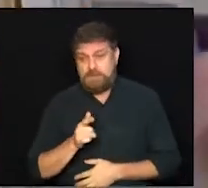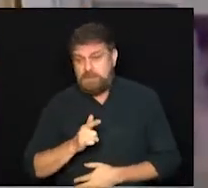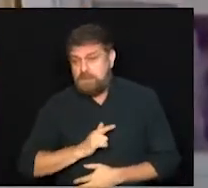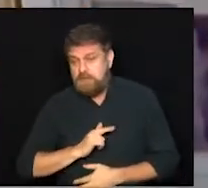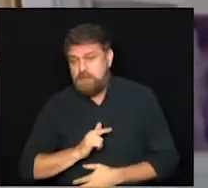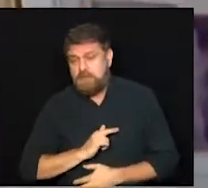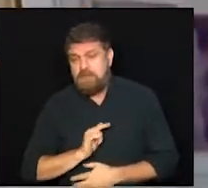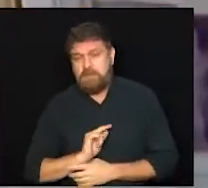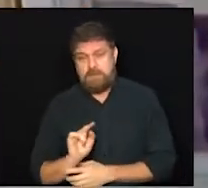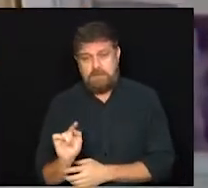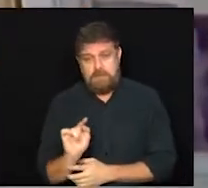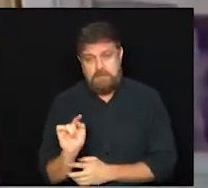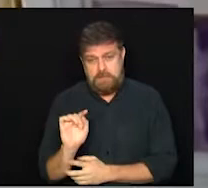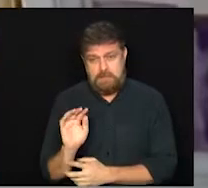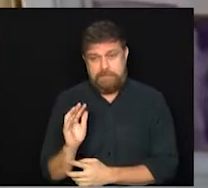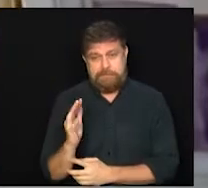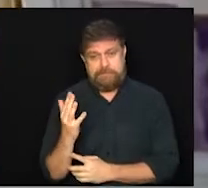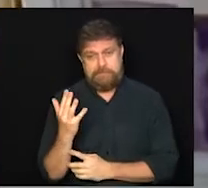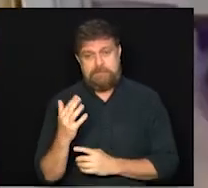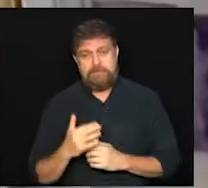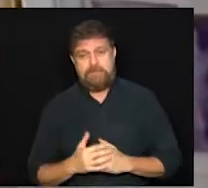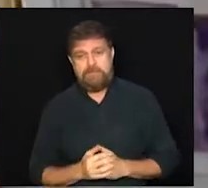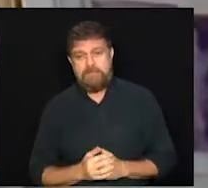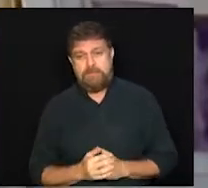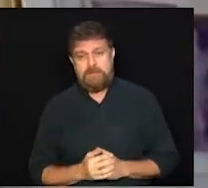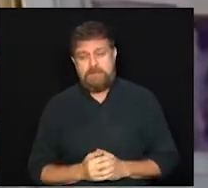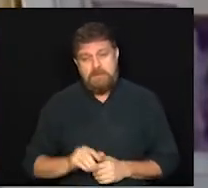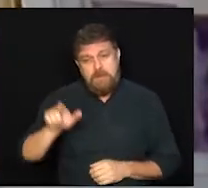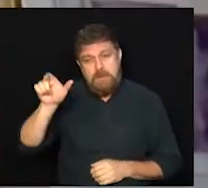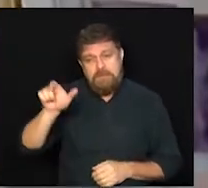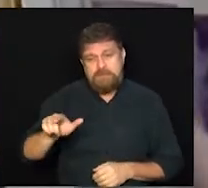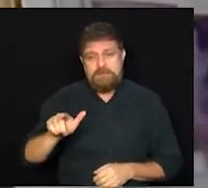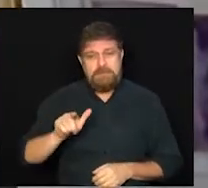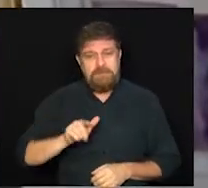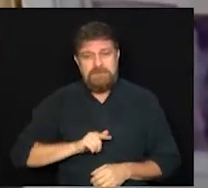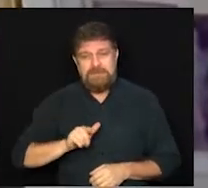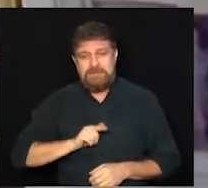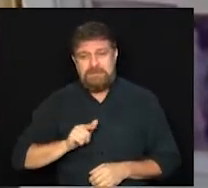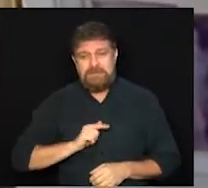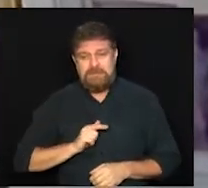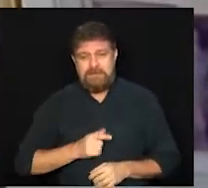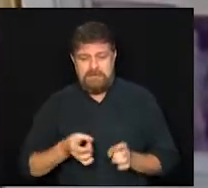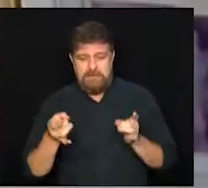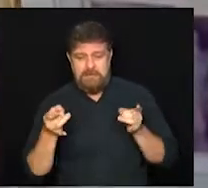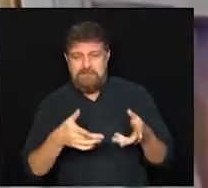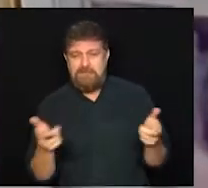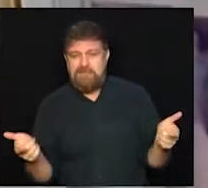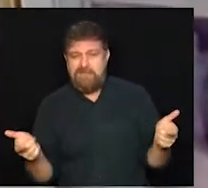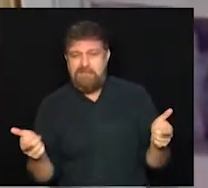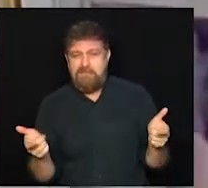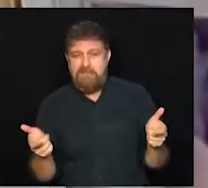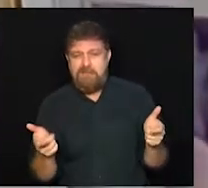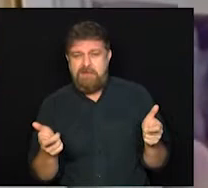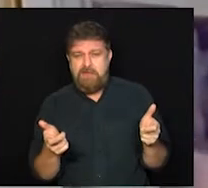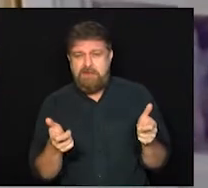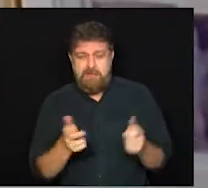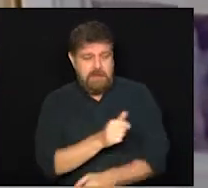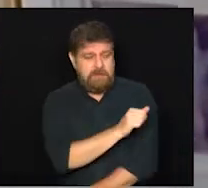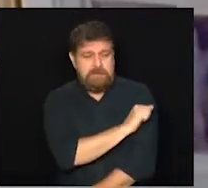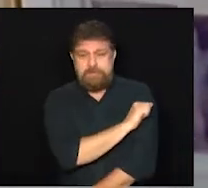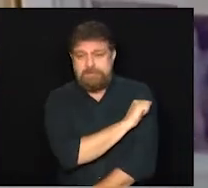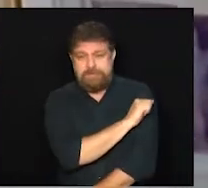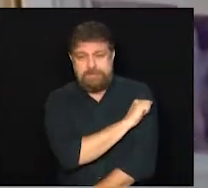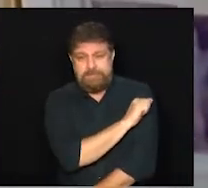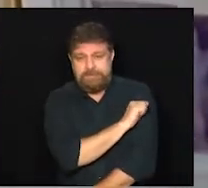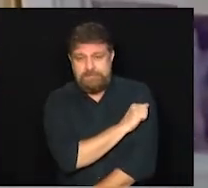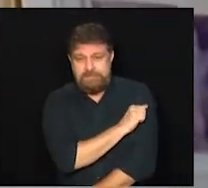que possa acontecer é você ter uma grande evasão, no caso dos nossos estudantes,